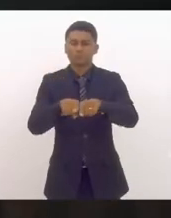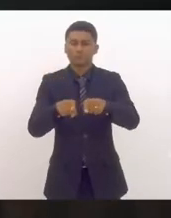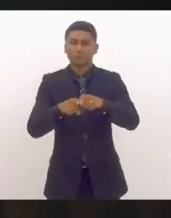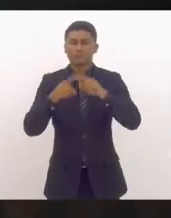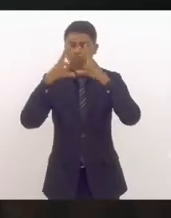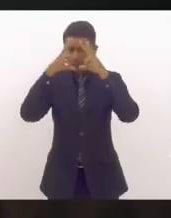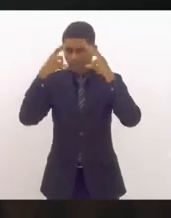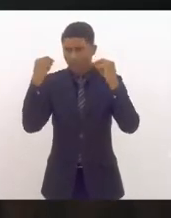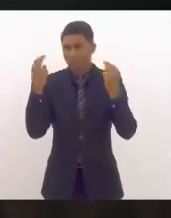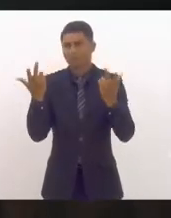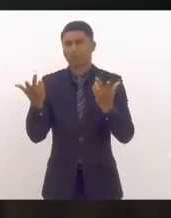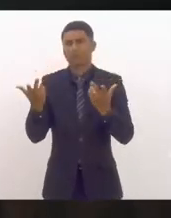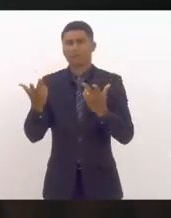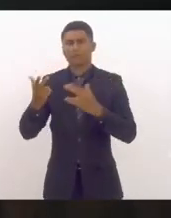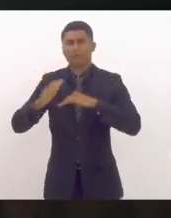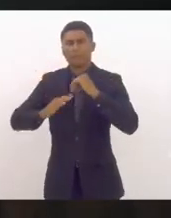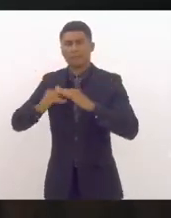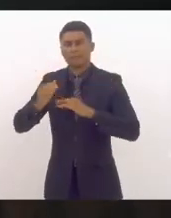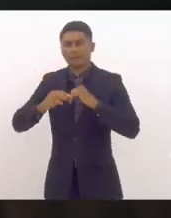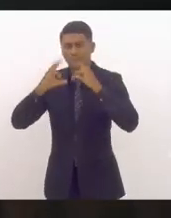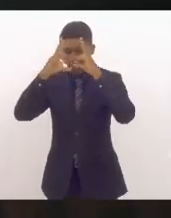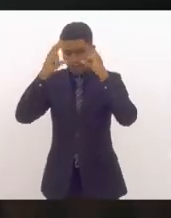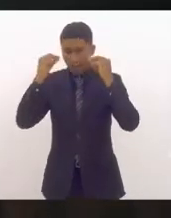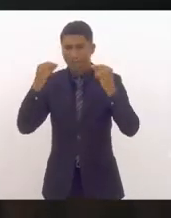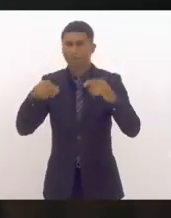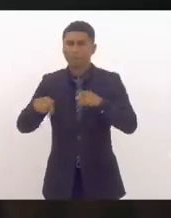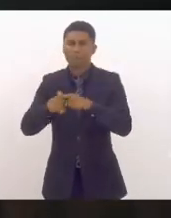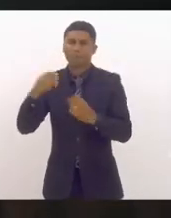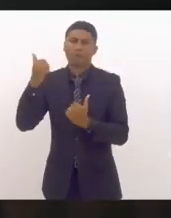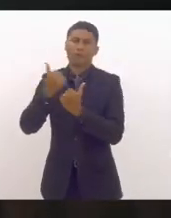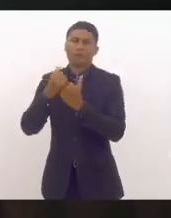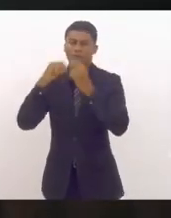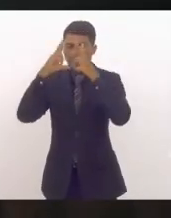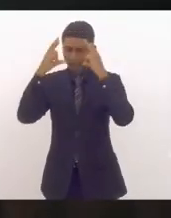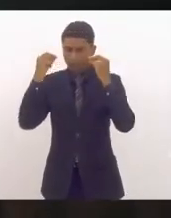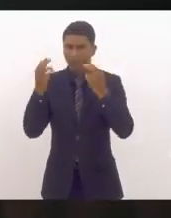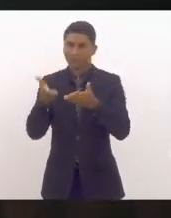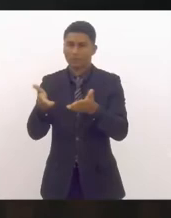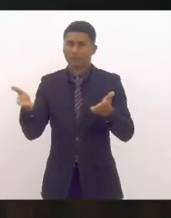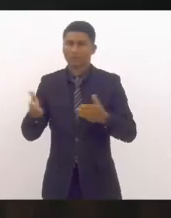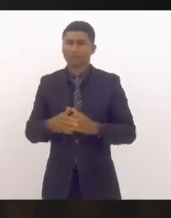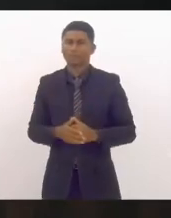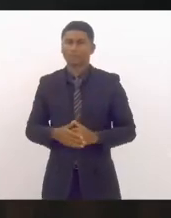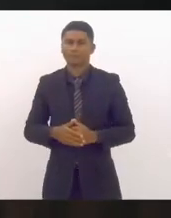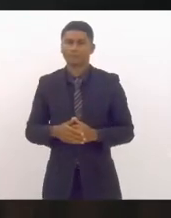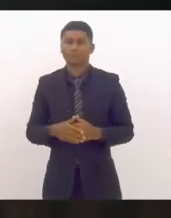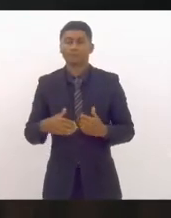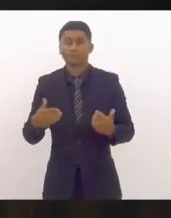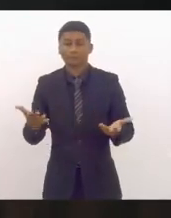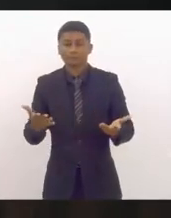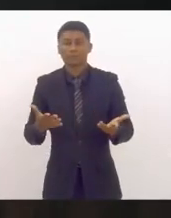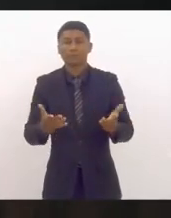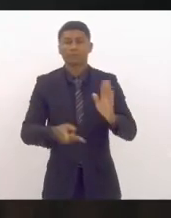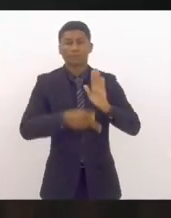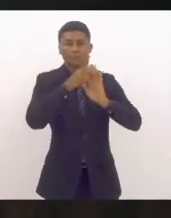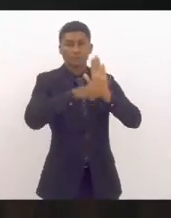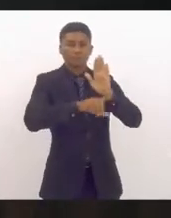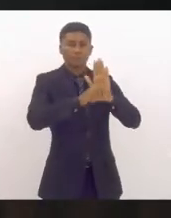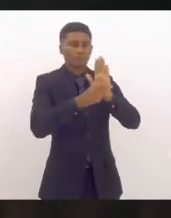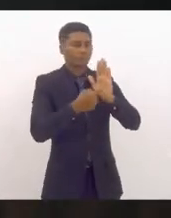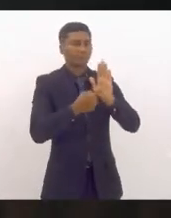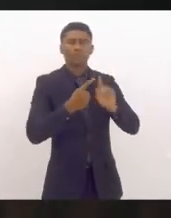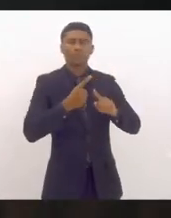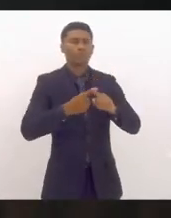enfermeiros, técnicos de enfermagem e auxiliares de enfermagem. E esse projeto ele chega a partir de